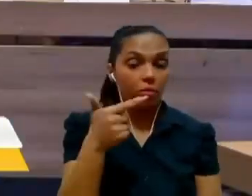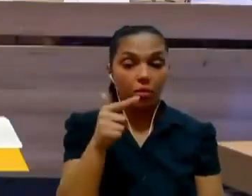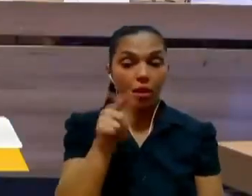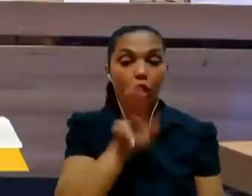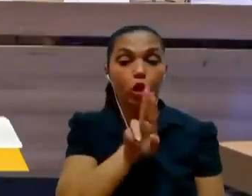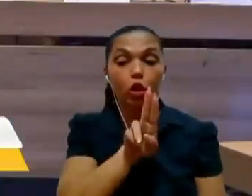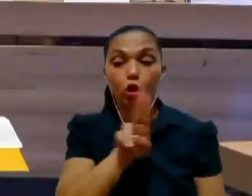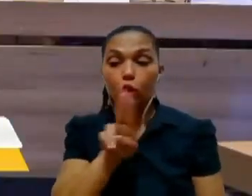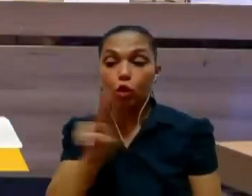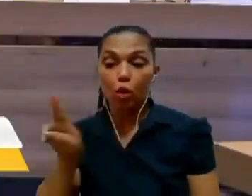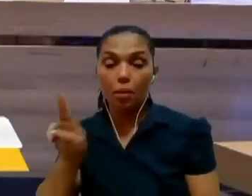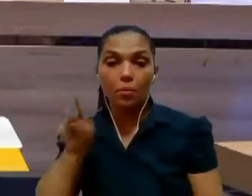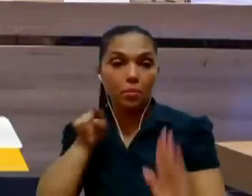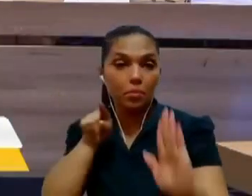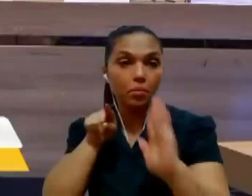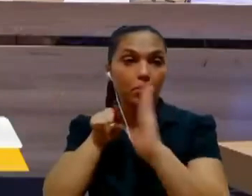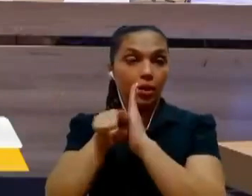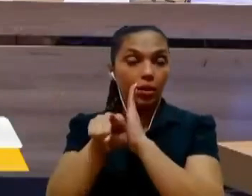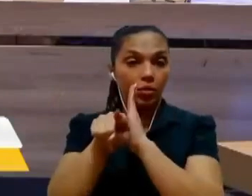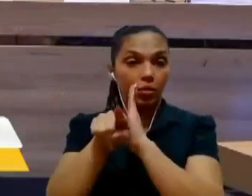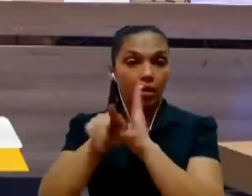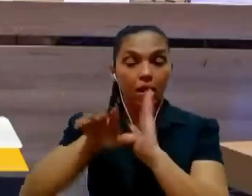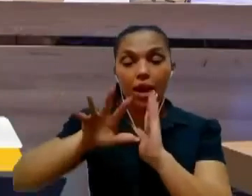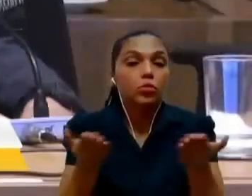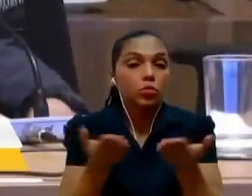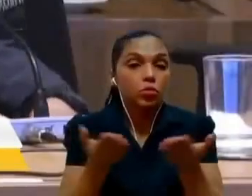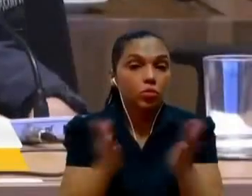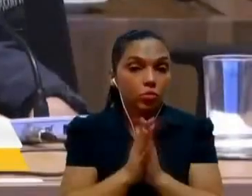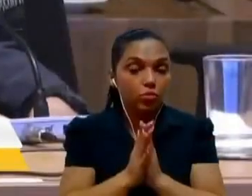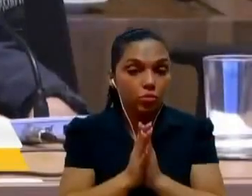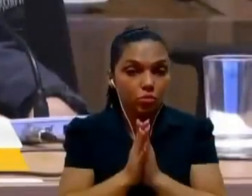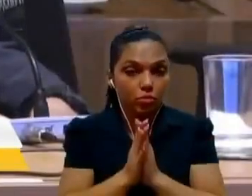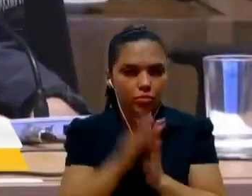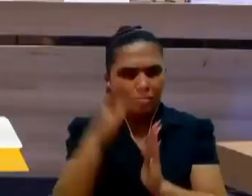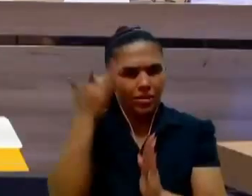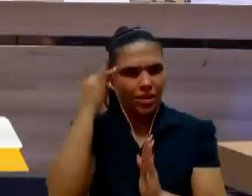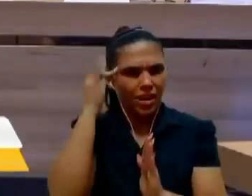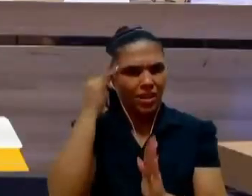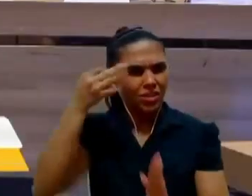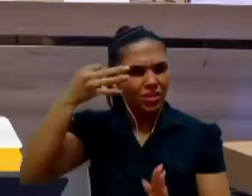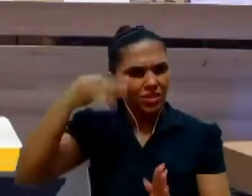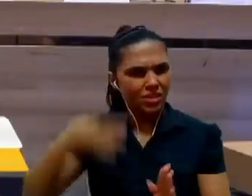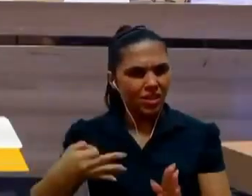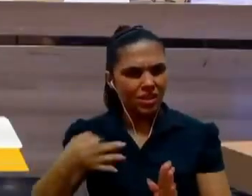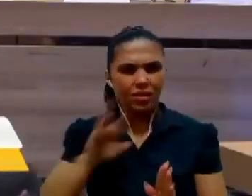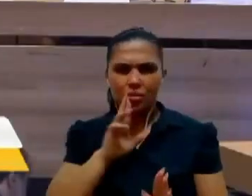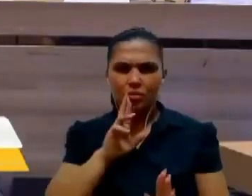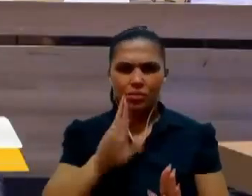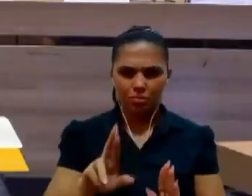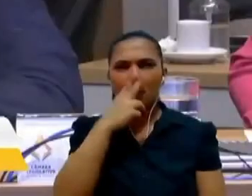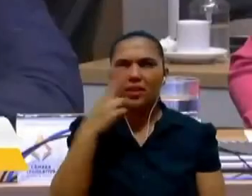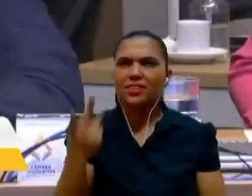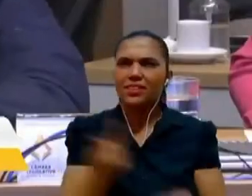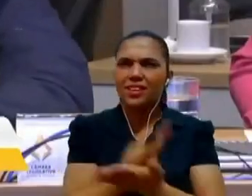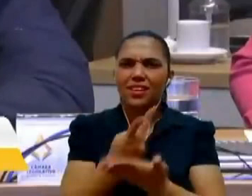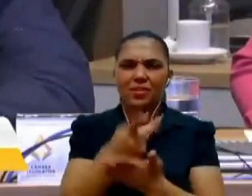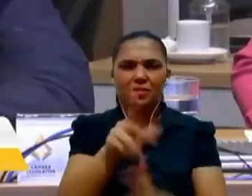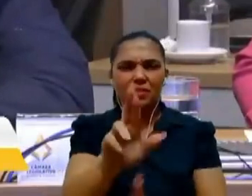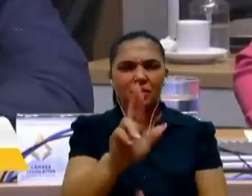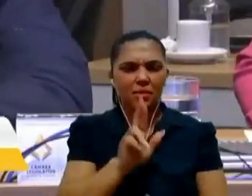e eu continuo achando que ladrão não sobe a rampa Mas você acha correto responder para nós dessa forma essa pergunta